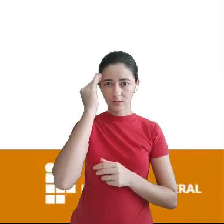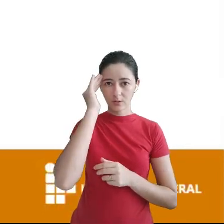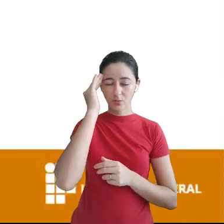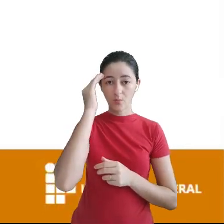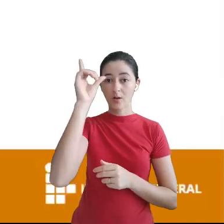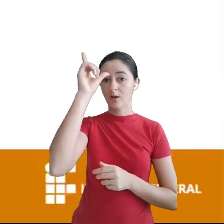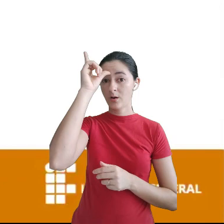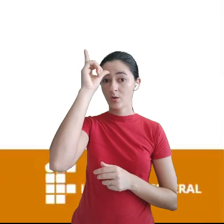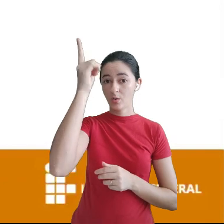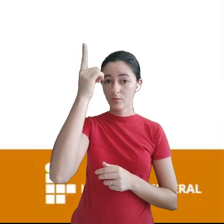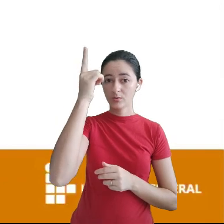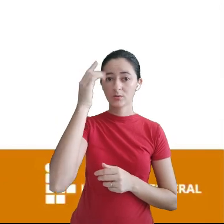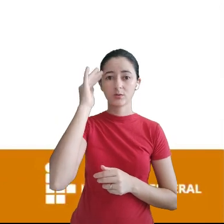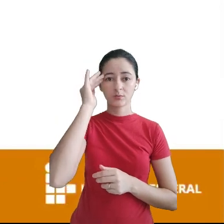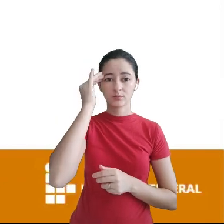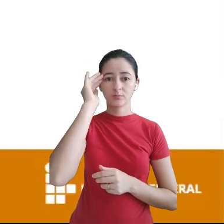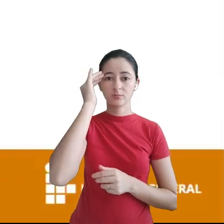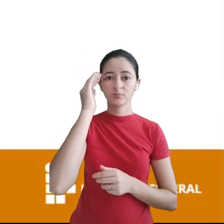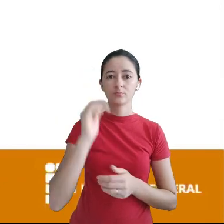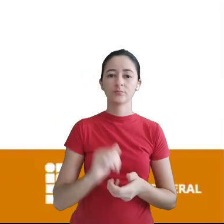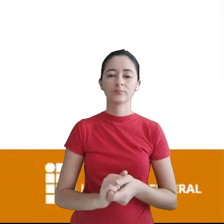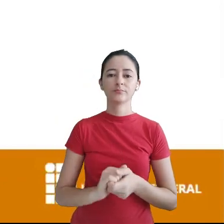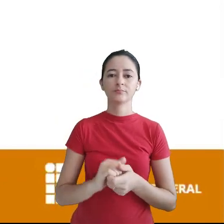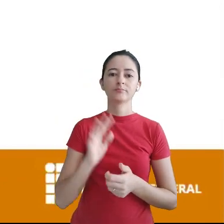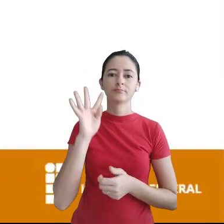Entendeu? Deu para entender a lógica?